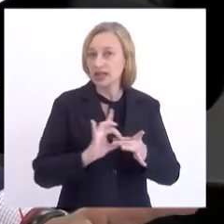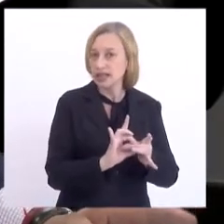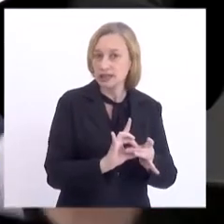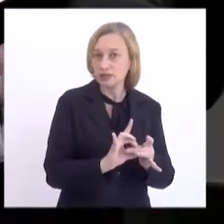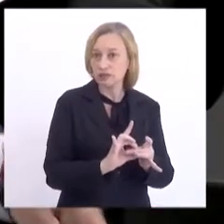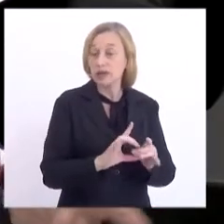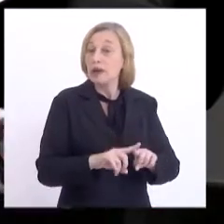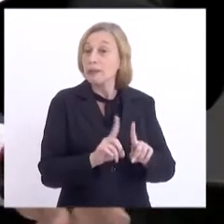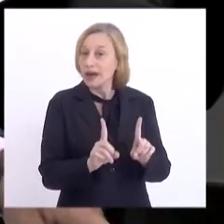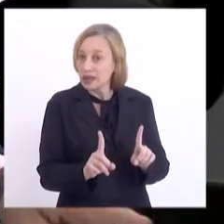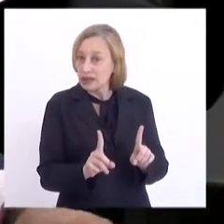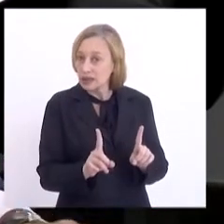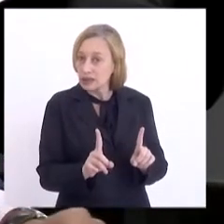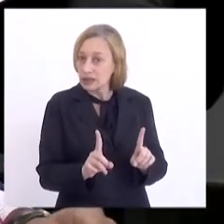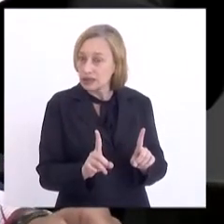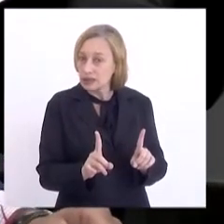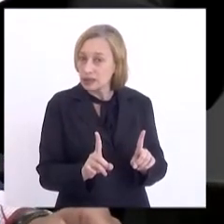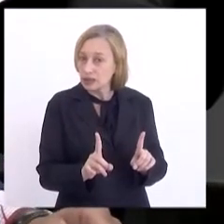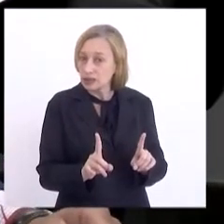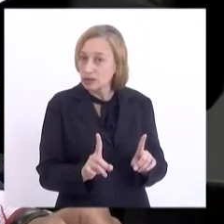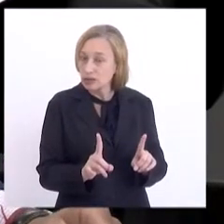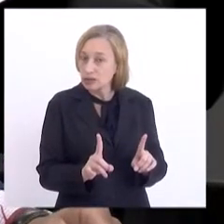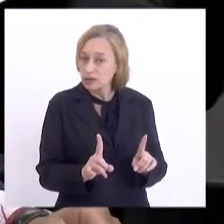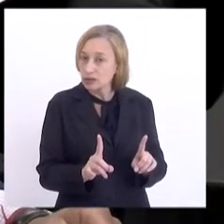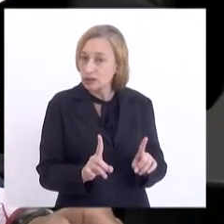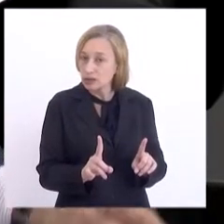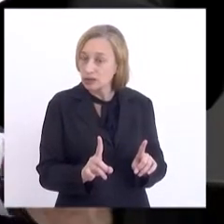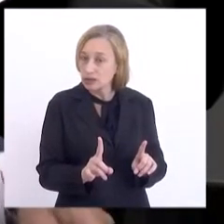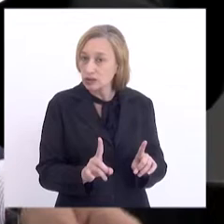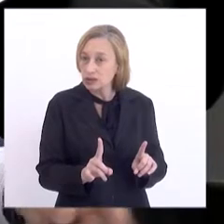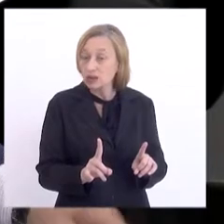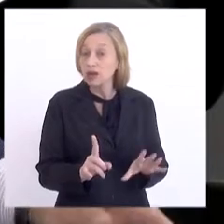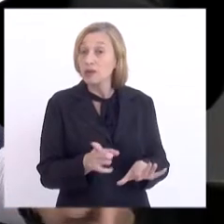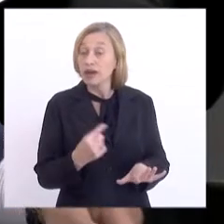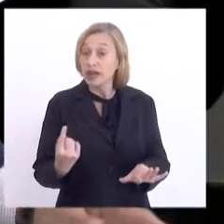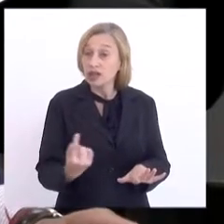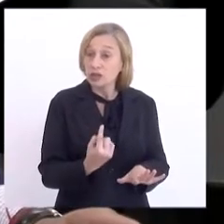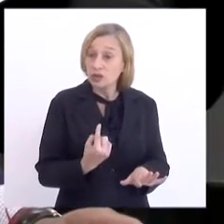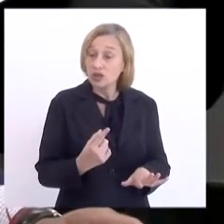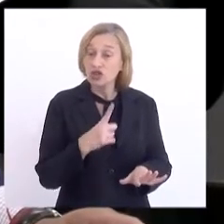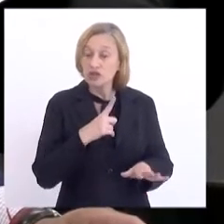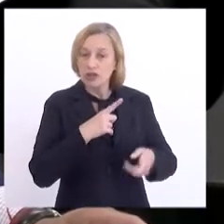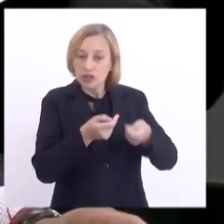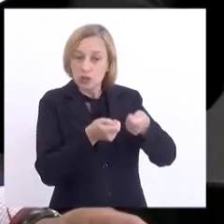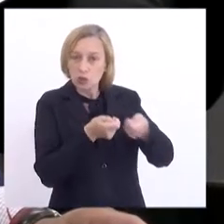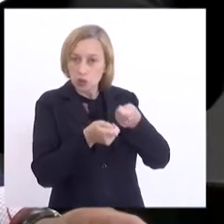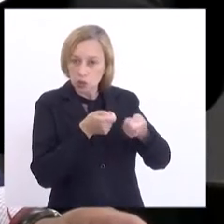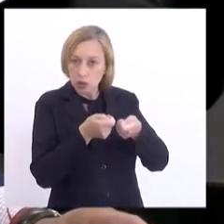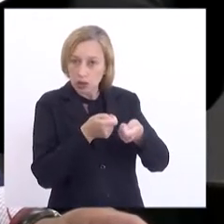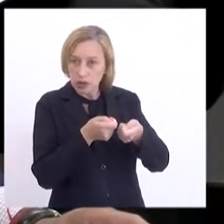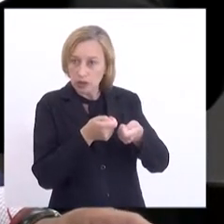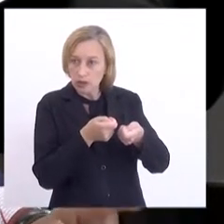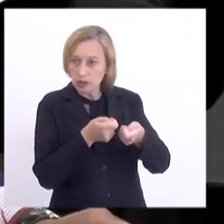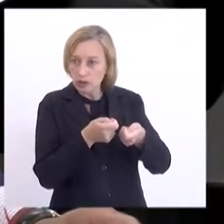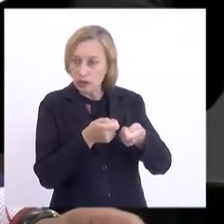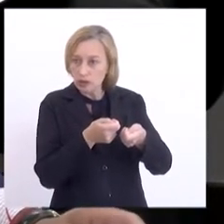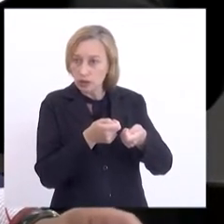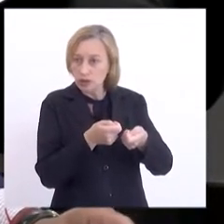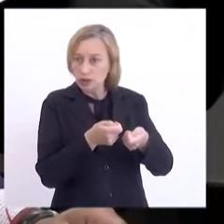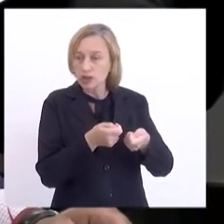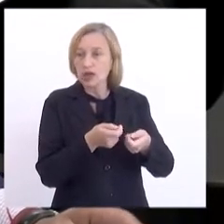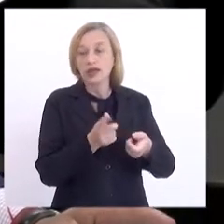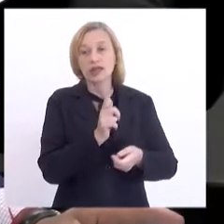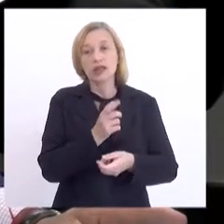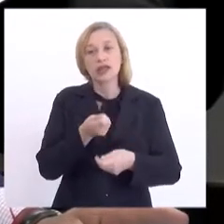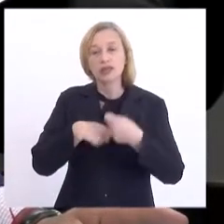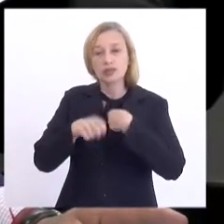nenhuma mas ao mesmo tempo e para que nós gerassimos controles o amor